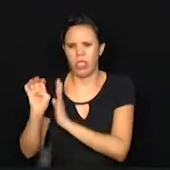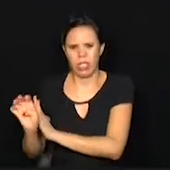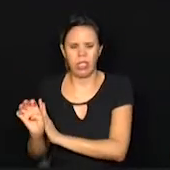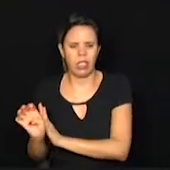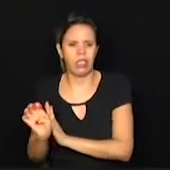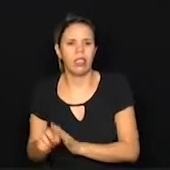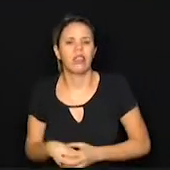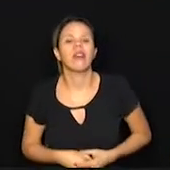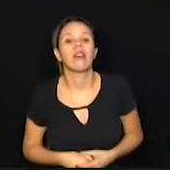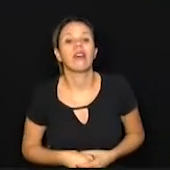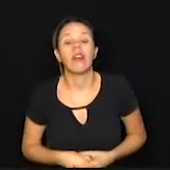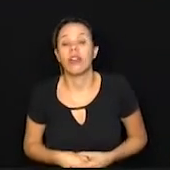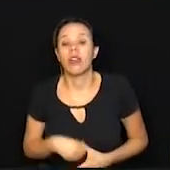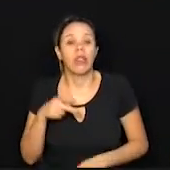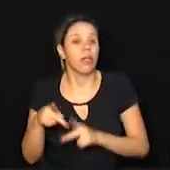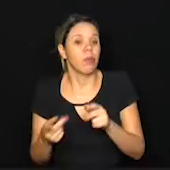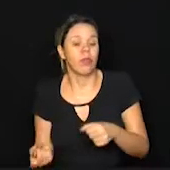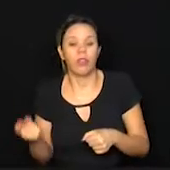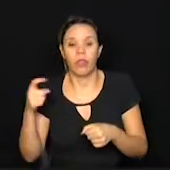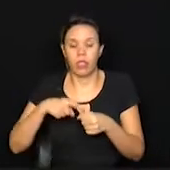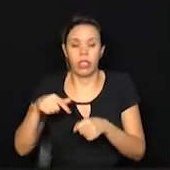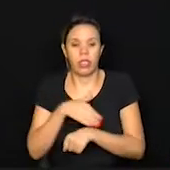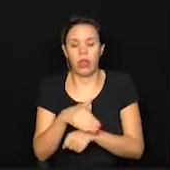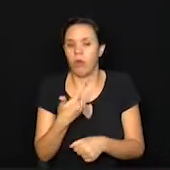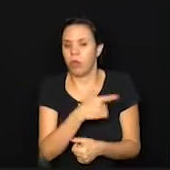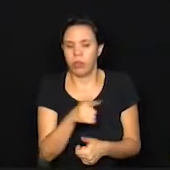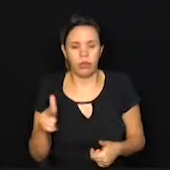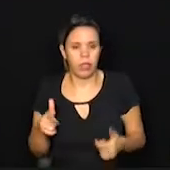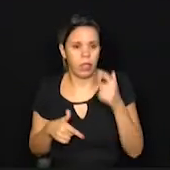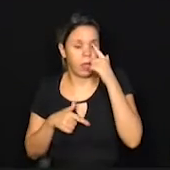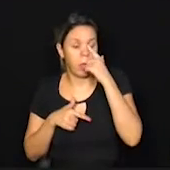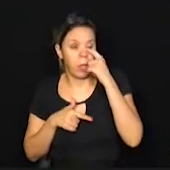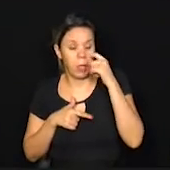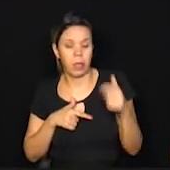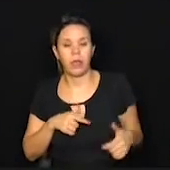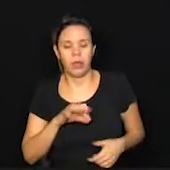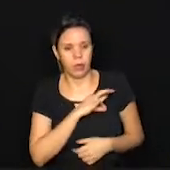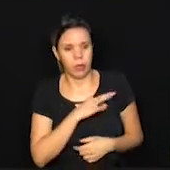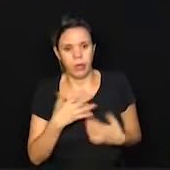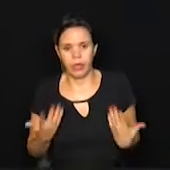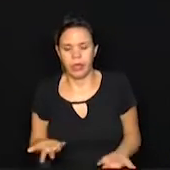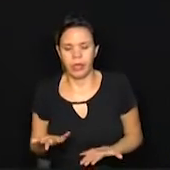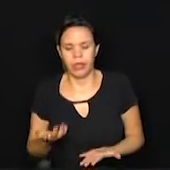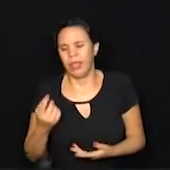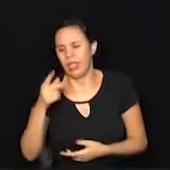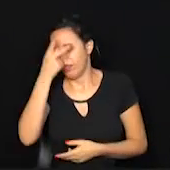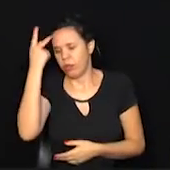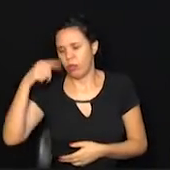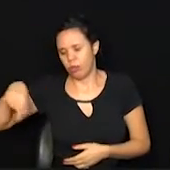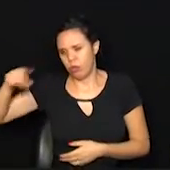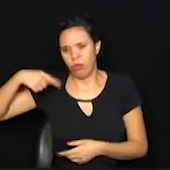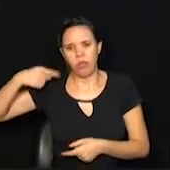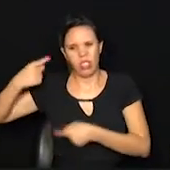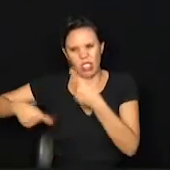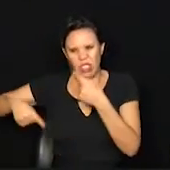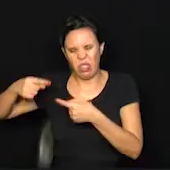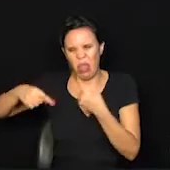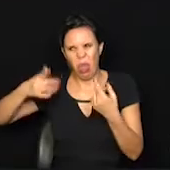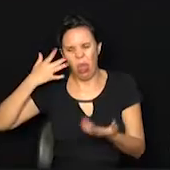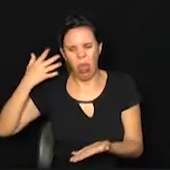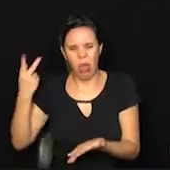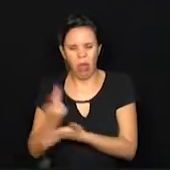que era de quando o povo Voltasse a rua não tem comando né eles se equivocaram a verdade é essa mas